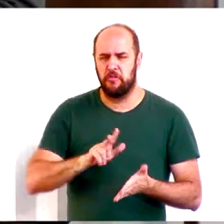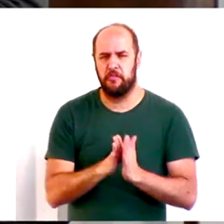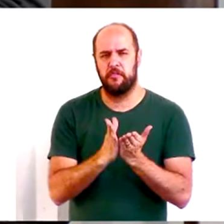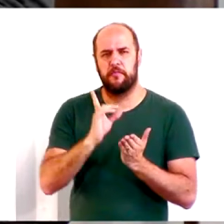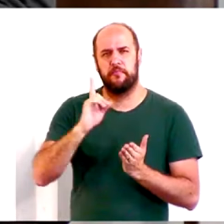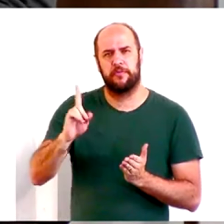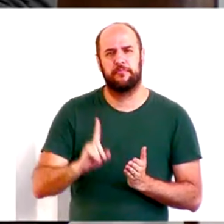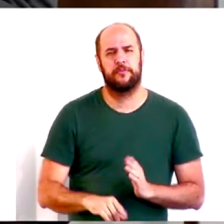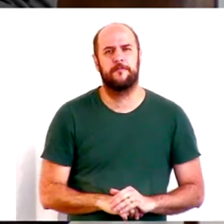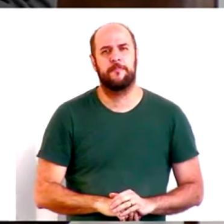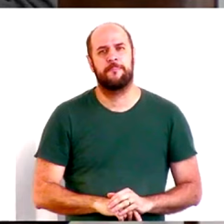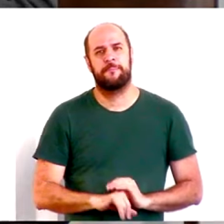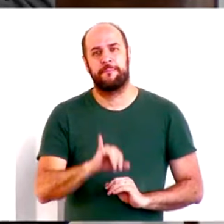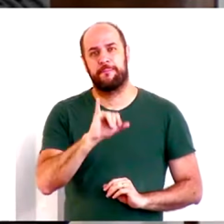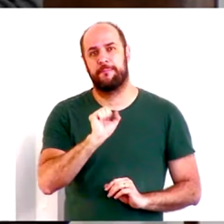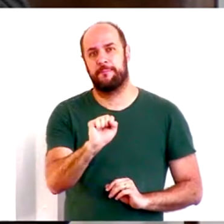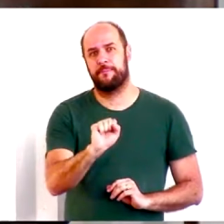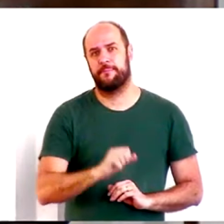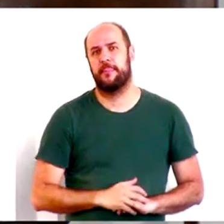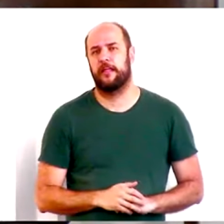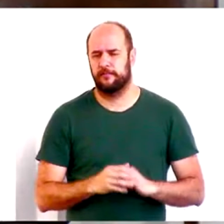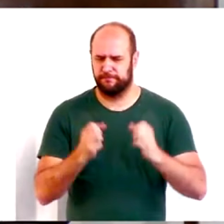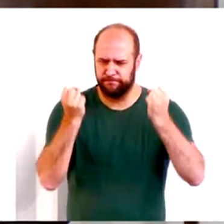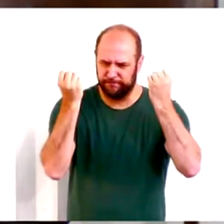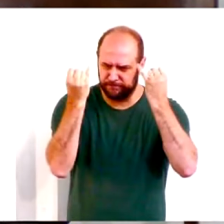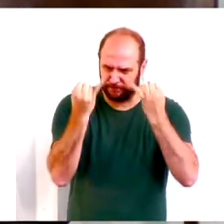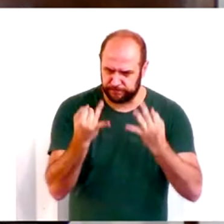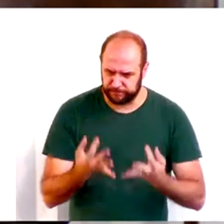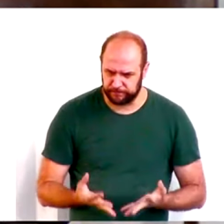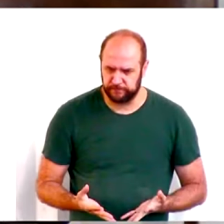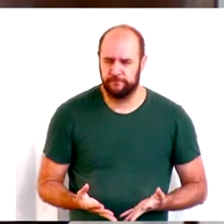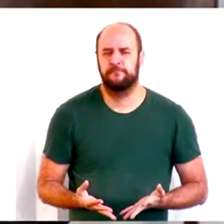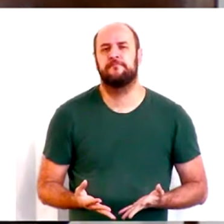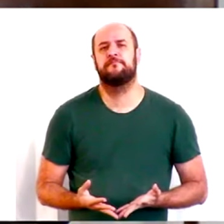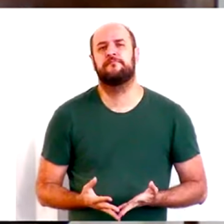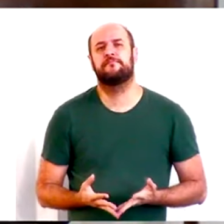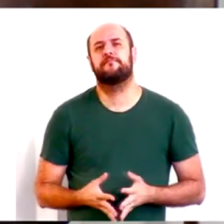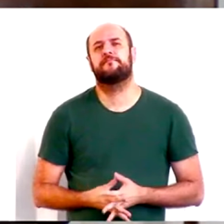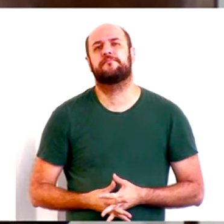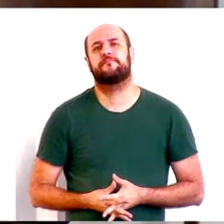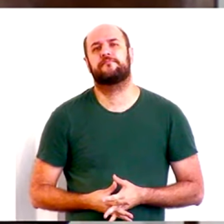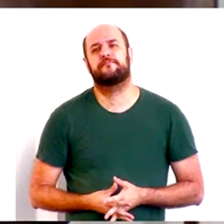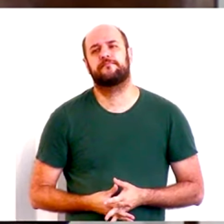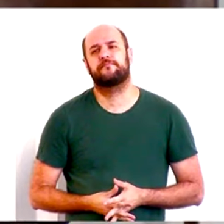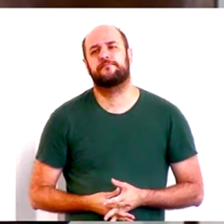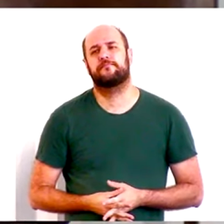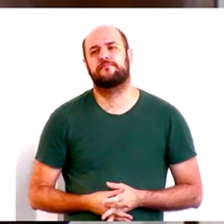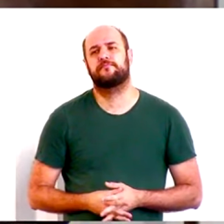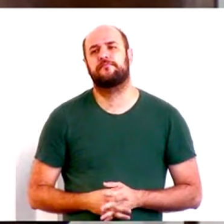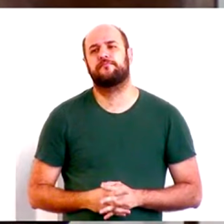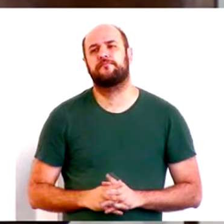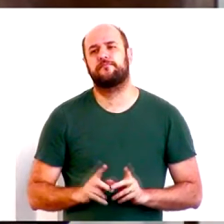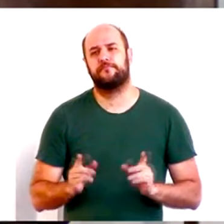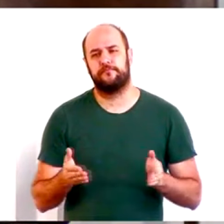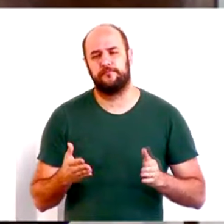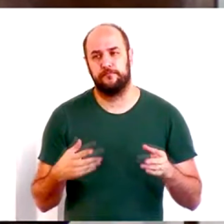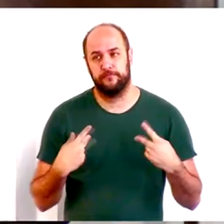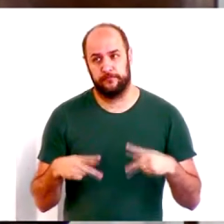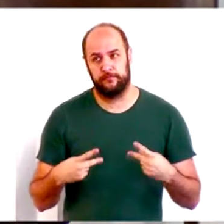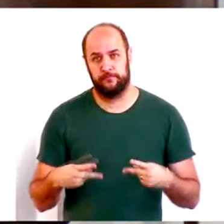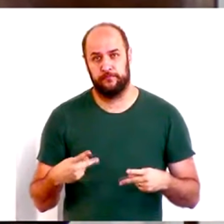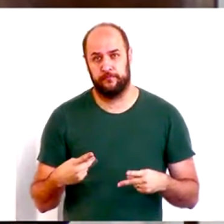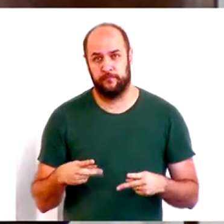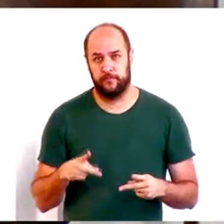é do profeta Isaías vou explicar o texto e então vou procurar aplicar a nossa a nossa